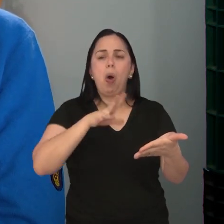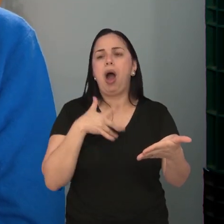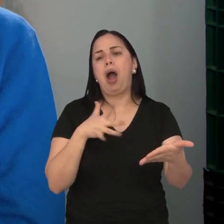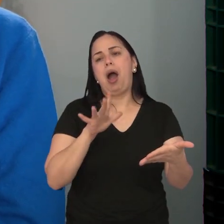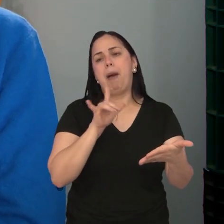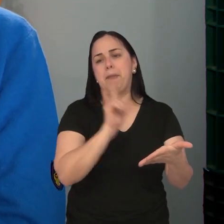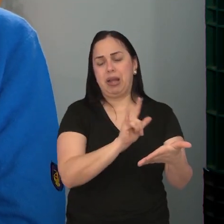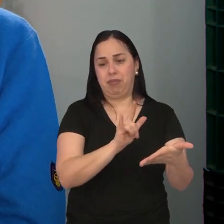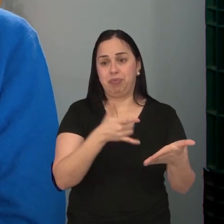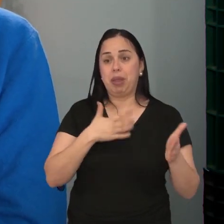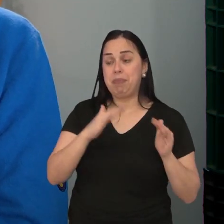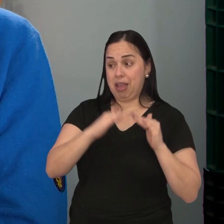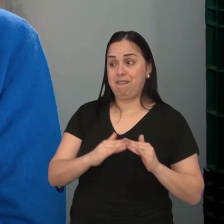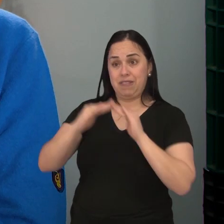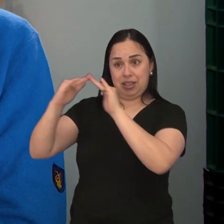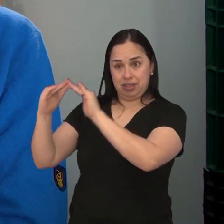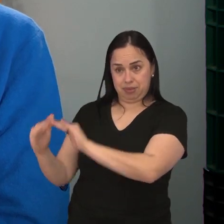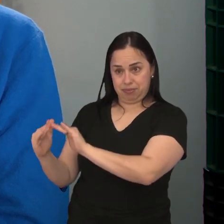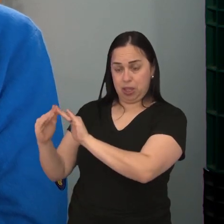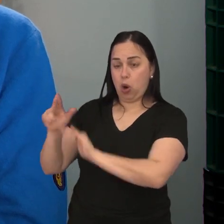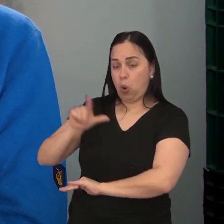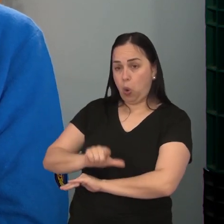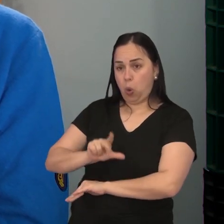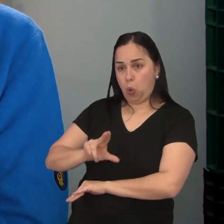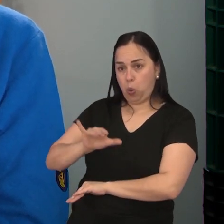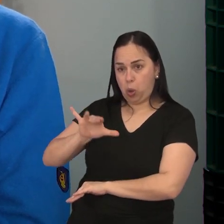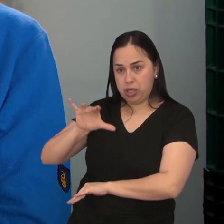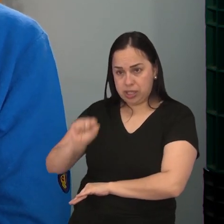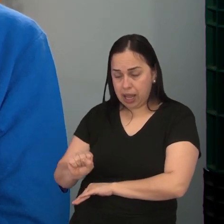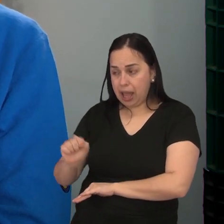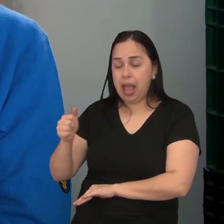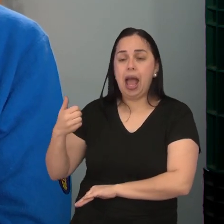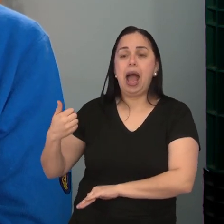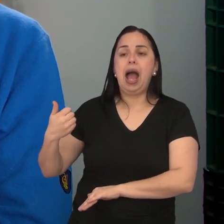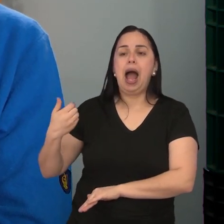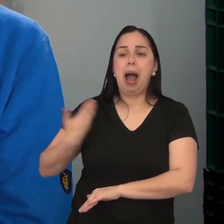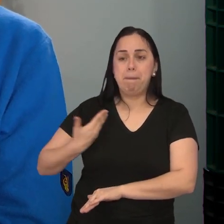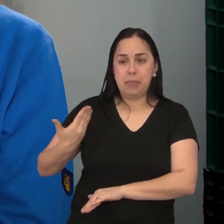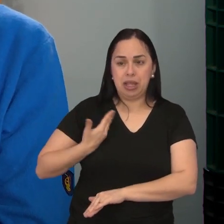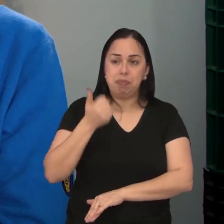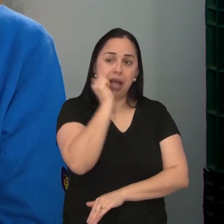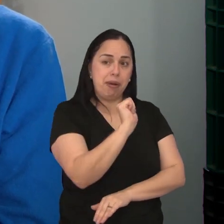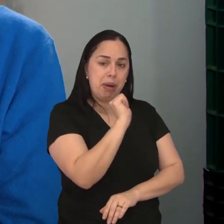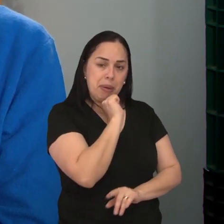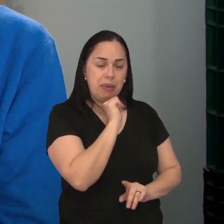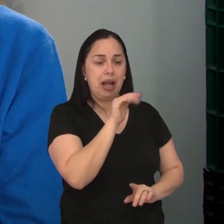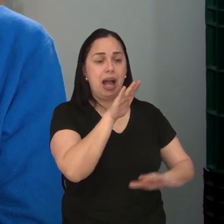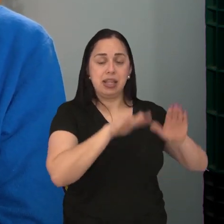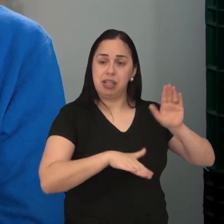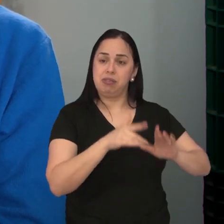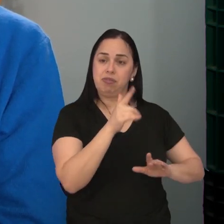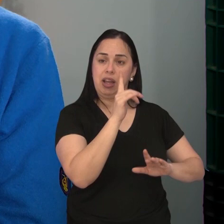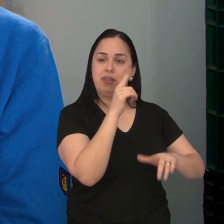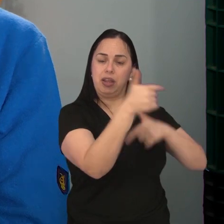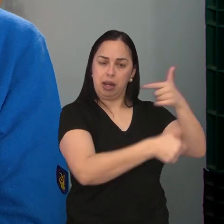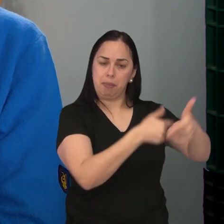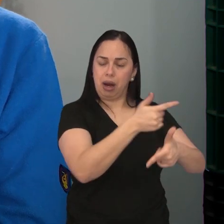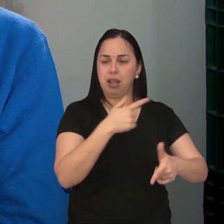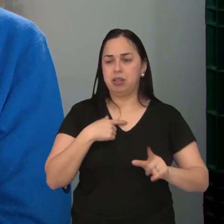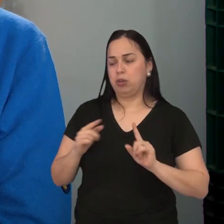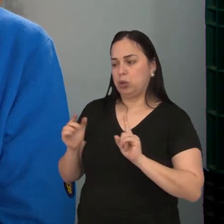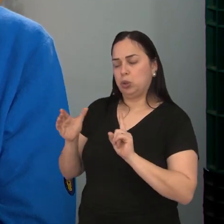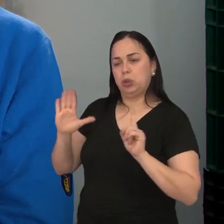tinha uma vizinha, que é Lúcia, né? Muito amiga de minha mãe. Minha mãe às vezes ia trabalhar, eu ficava na casa da